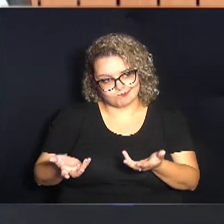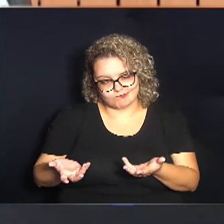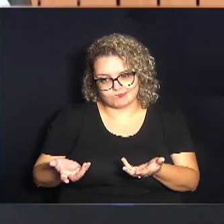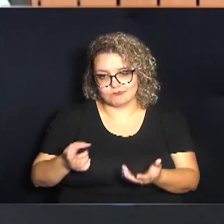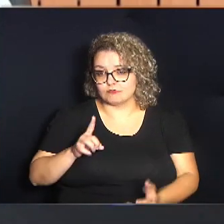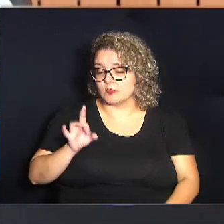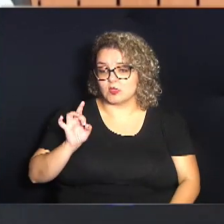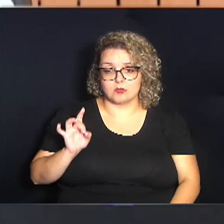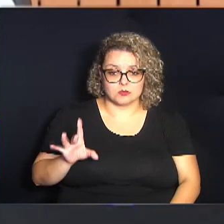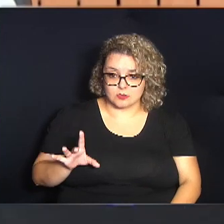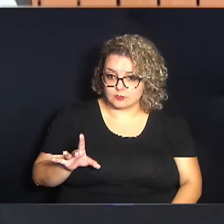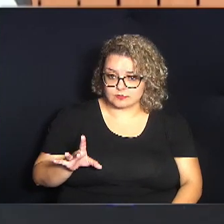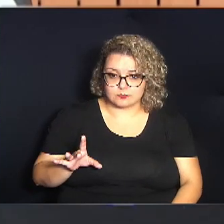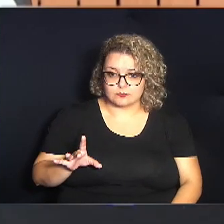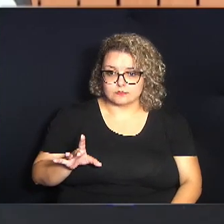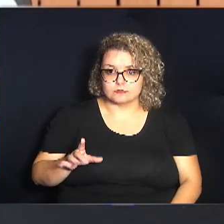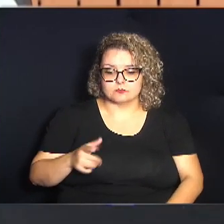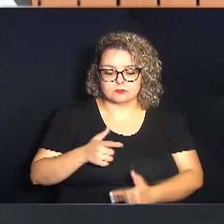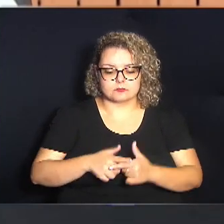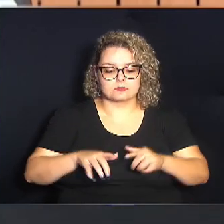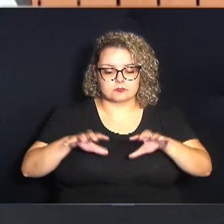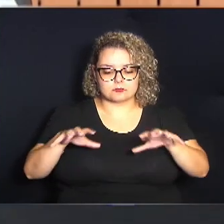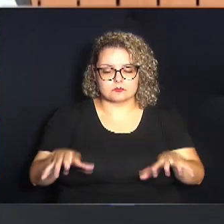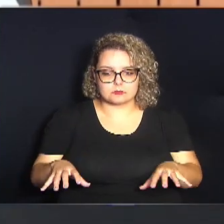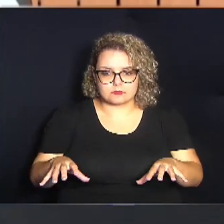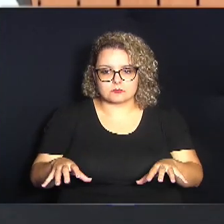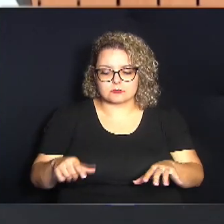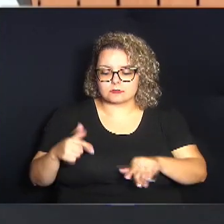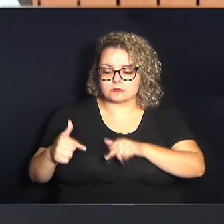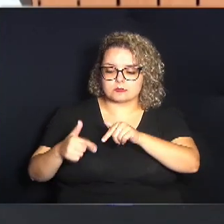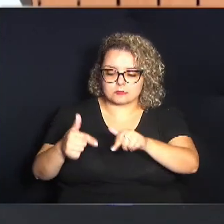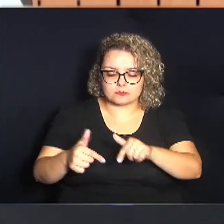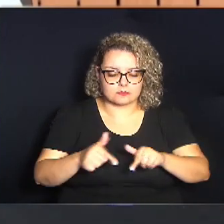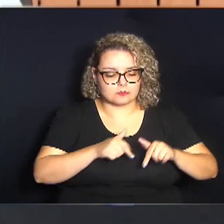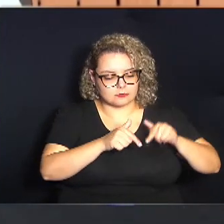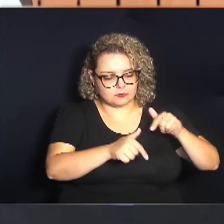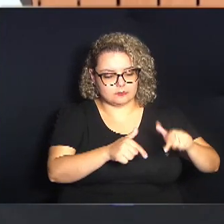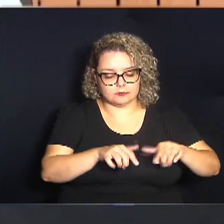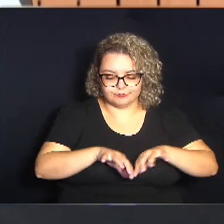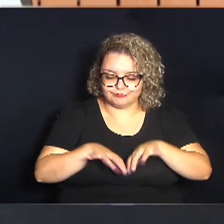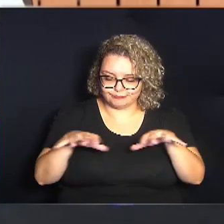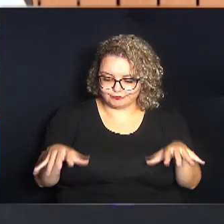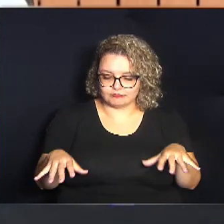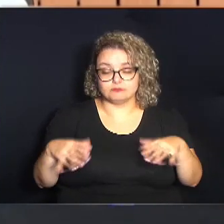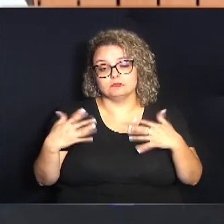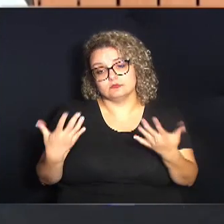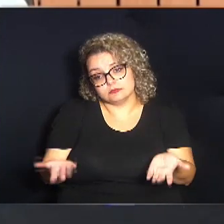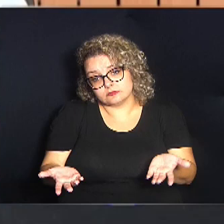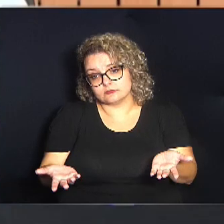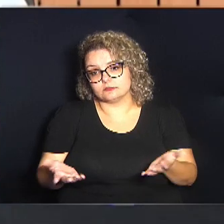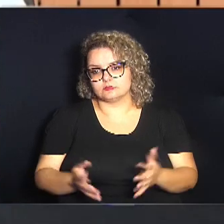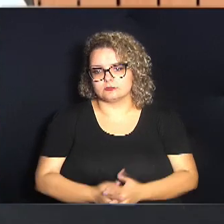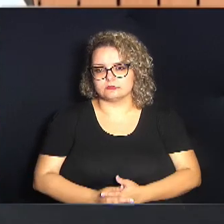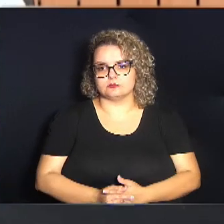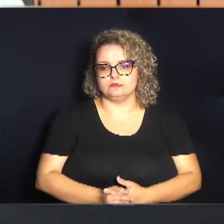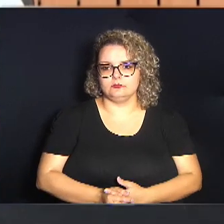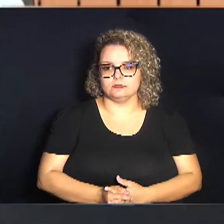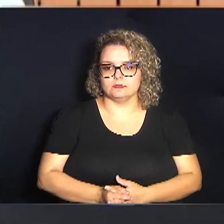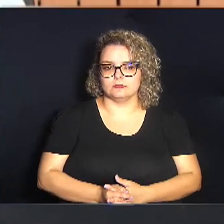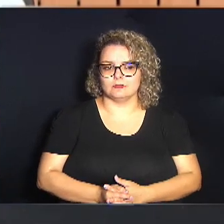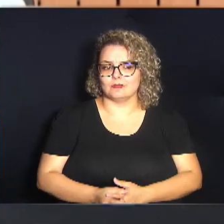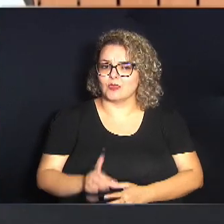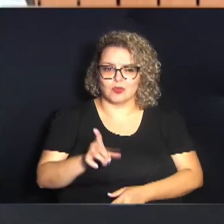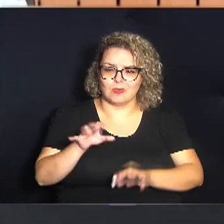só um divisor entre os trabalhadores, mas um fator que se torna